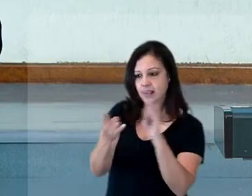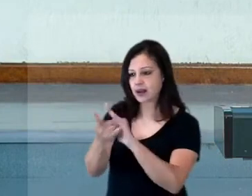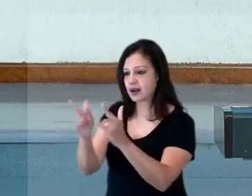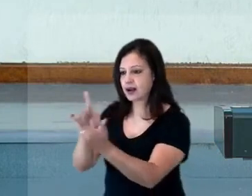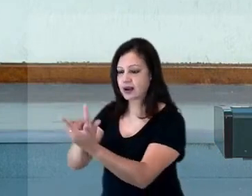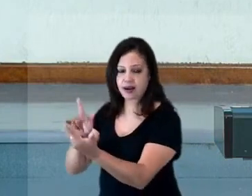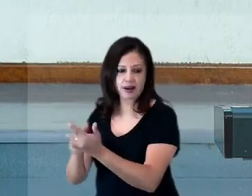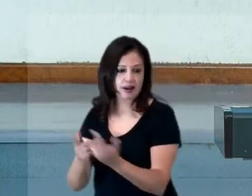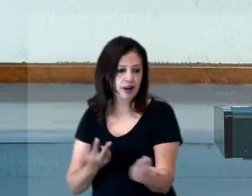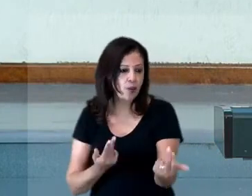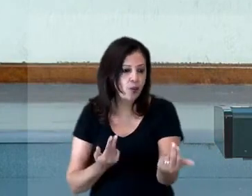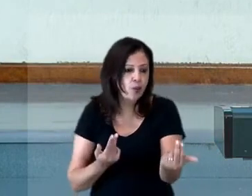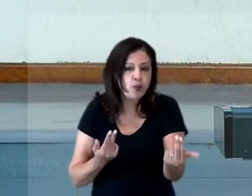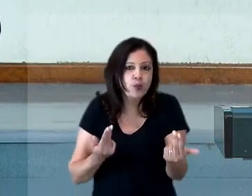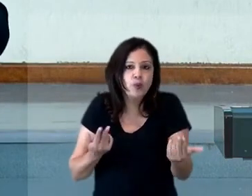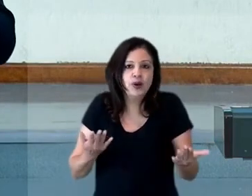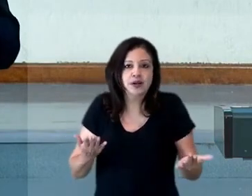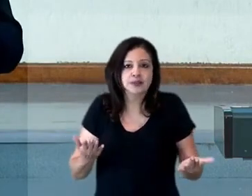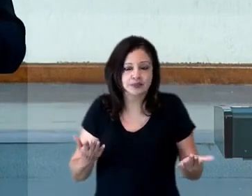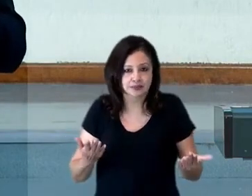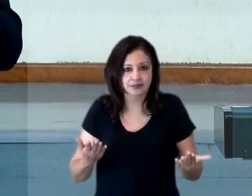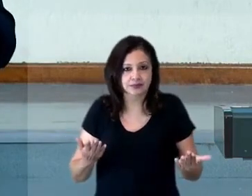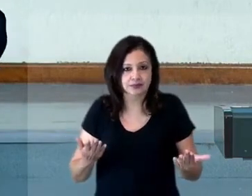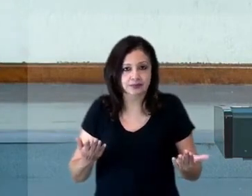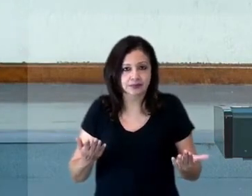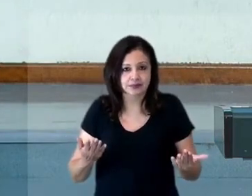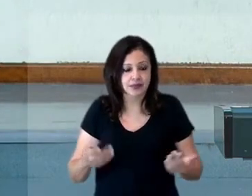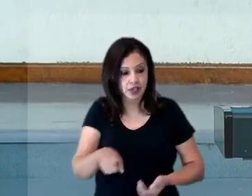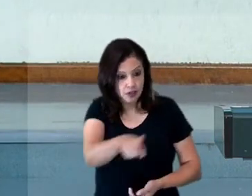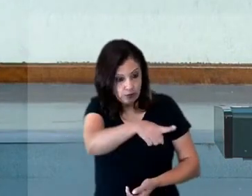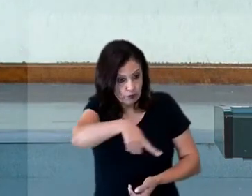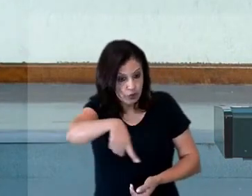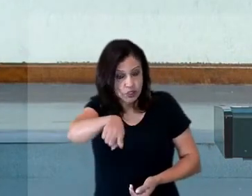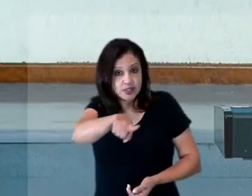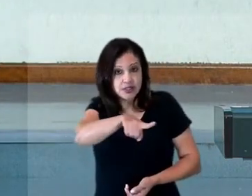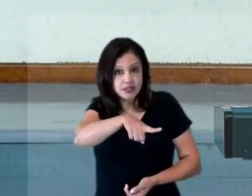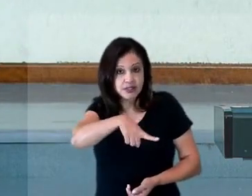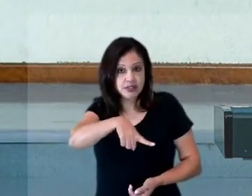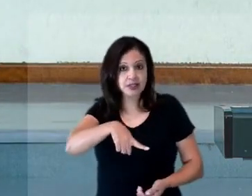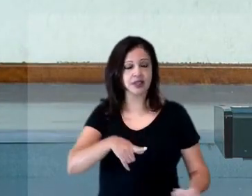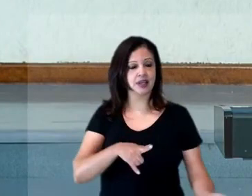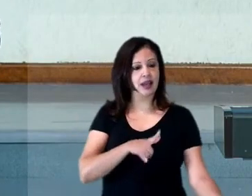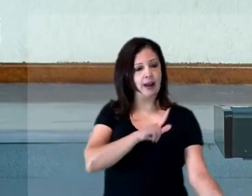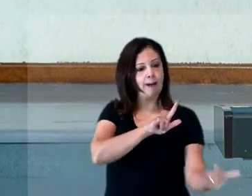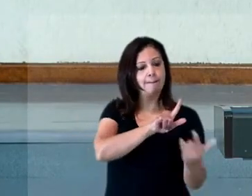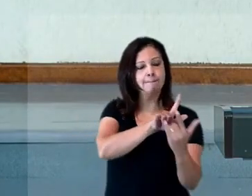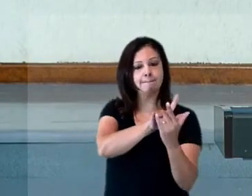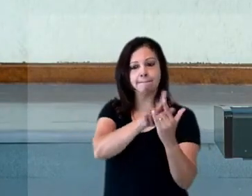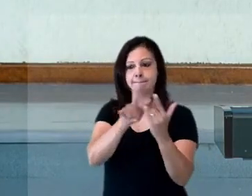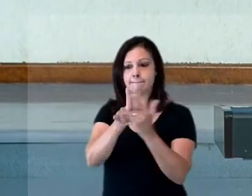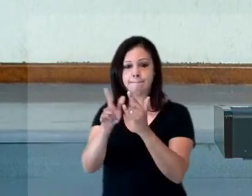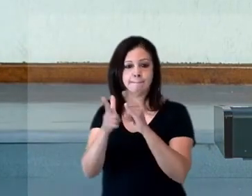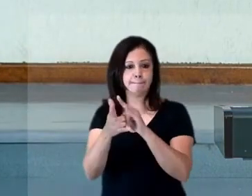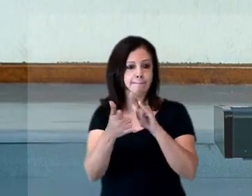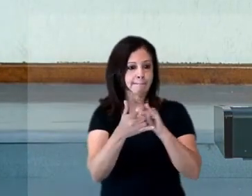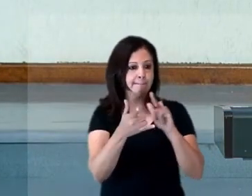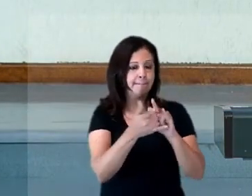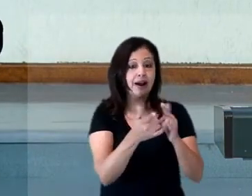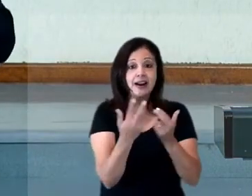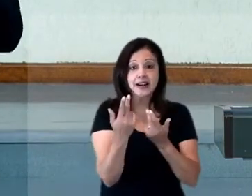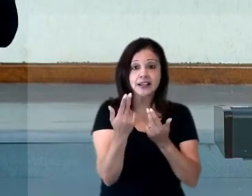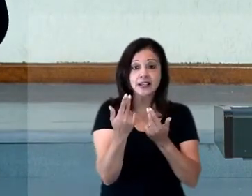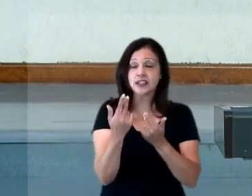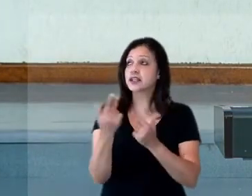primeira coisa que o Senhor diz é ame uns aos outros. A segunda é amar como o Senhor nos